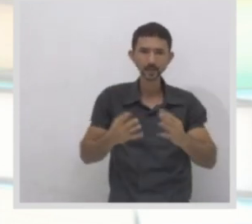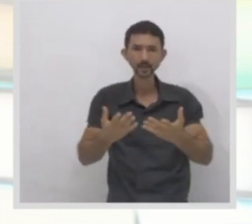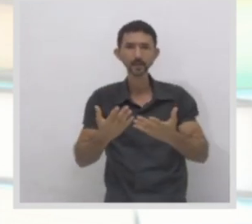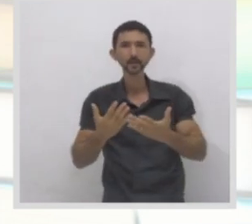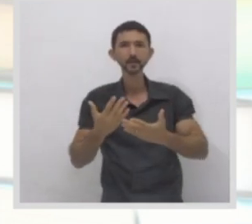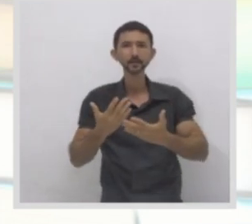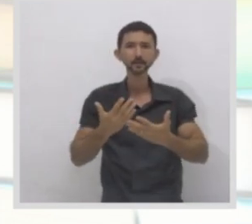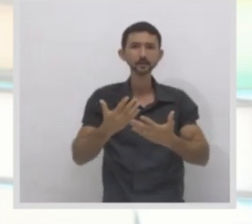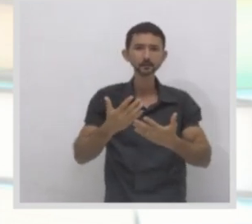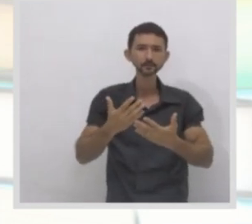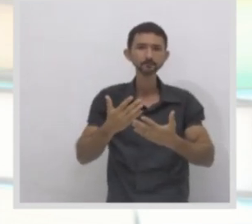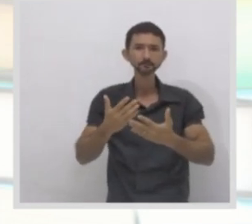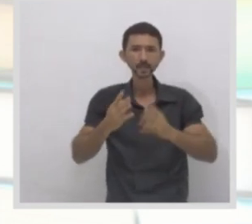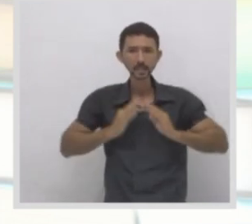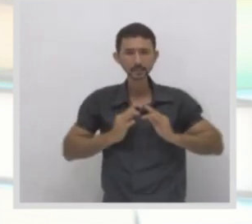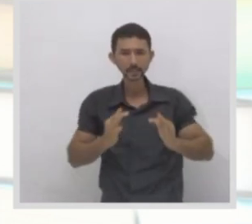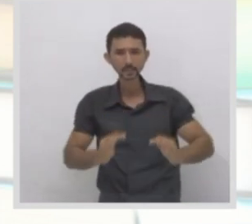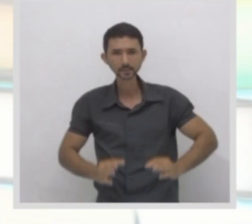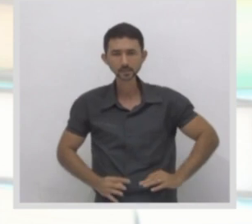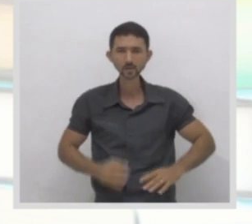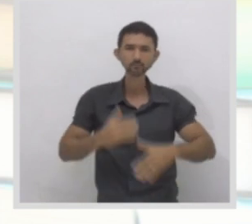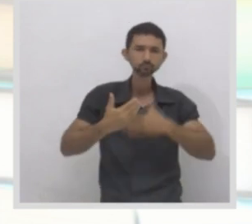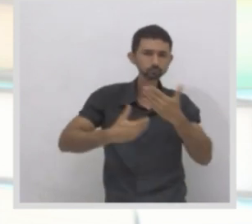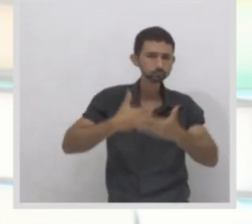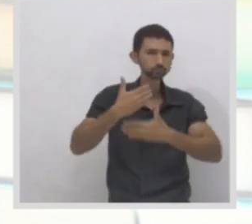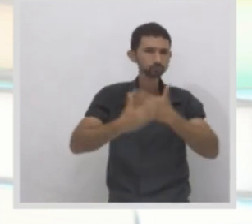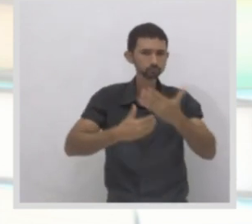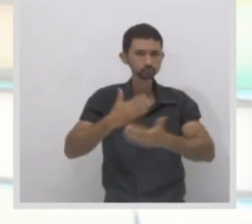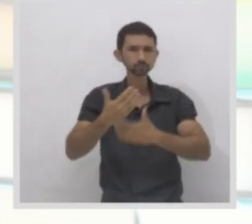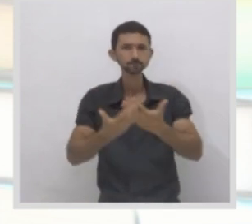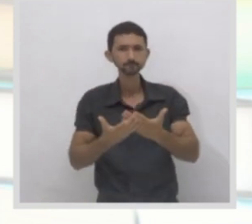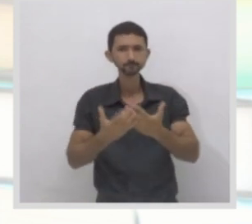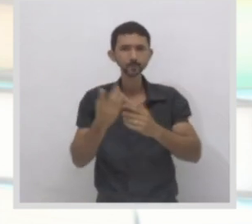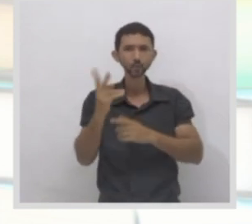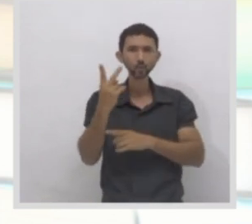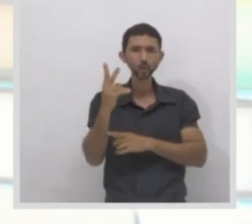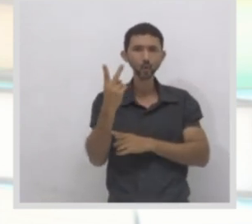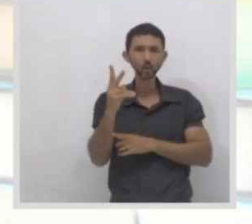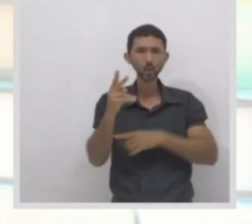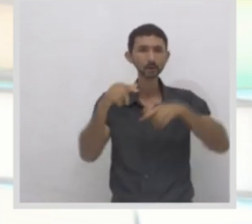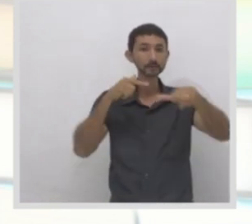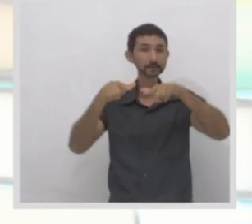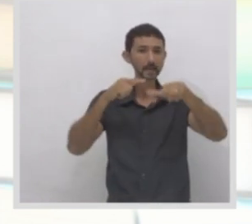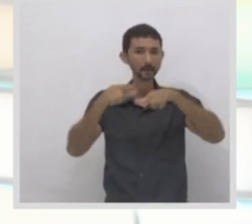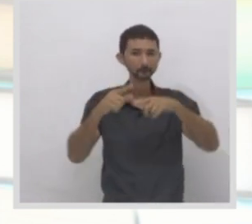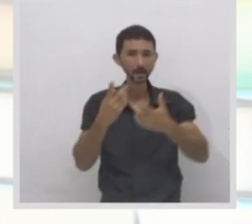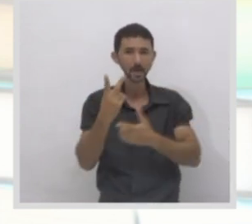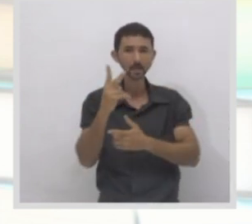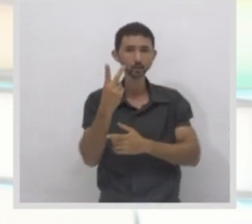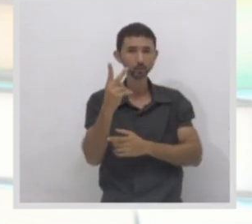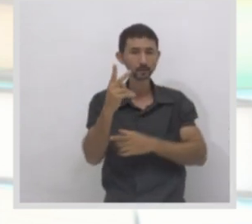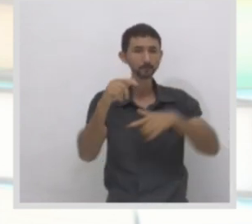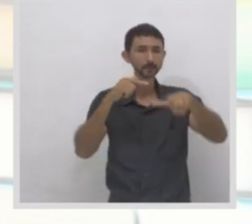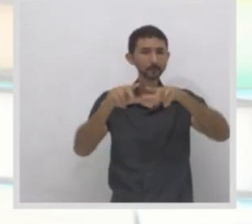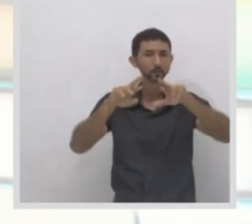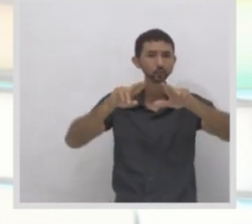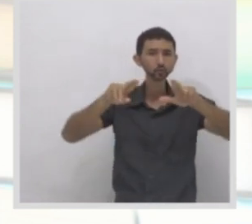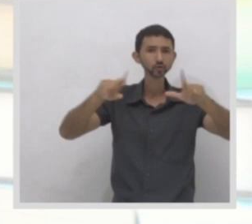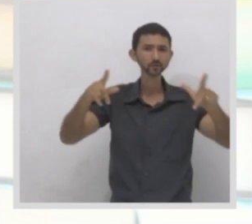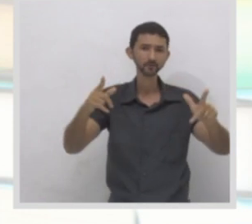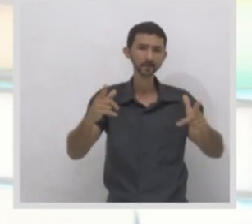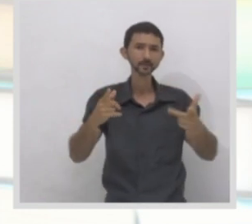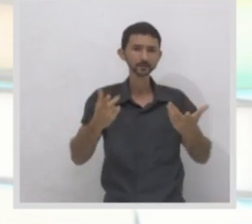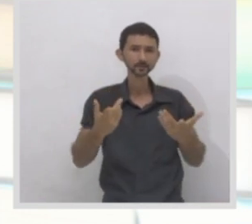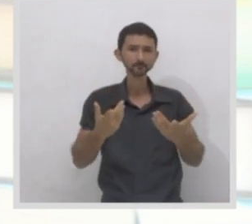você percebe nessas duas imagens duas formas de trabalho diferentes, duas técnicas diferentes, e por